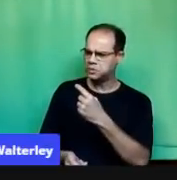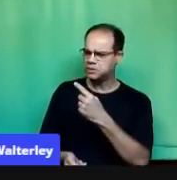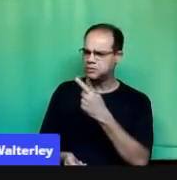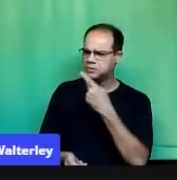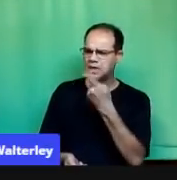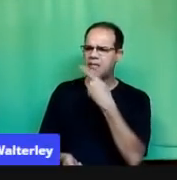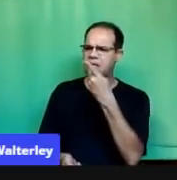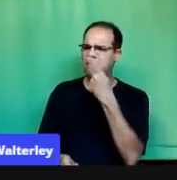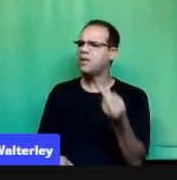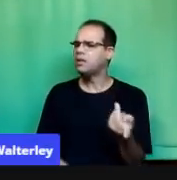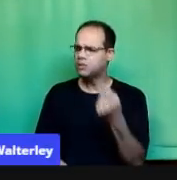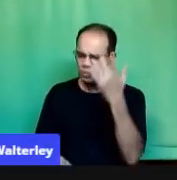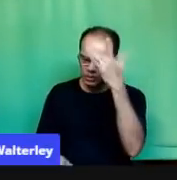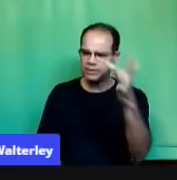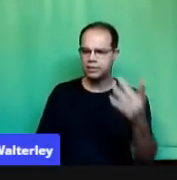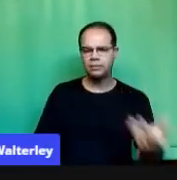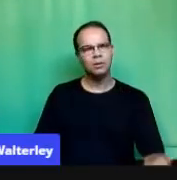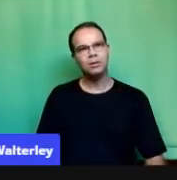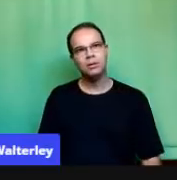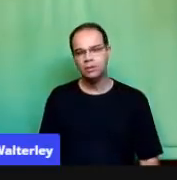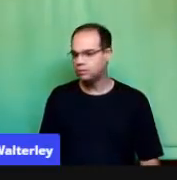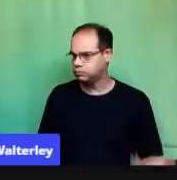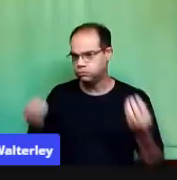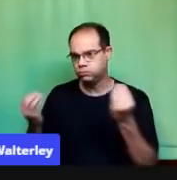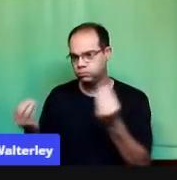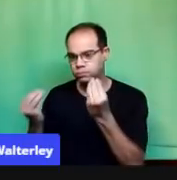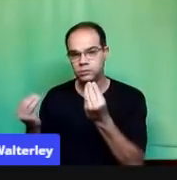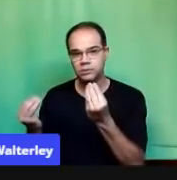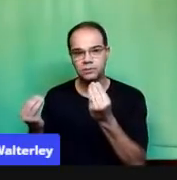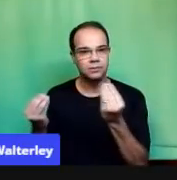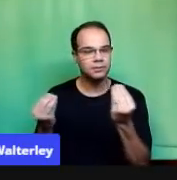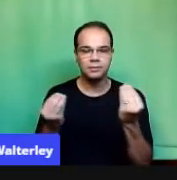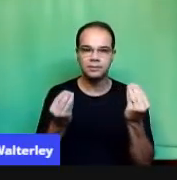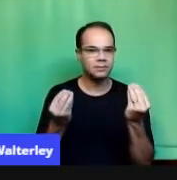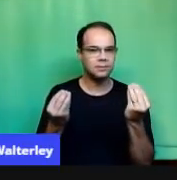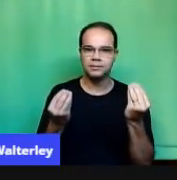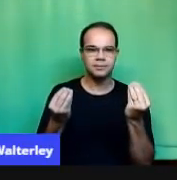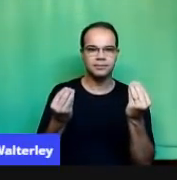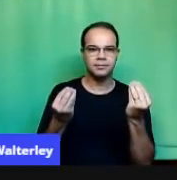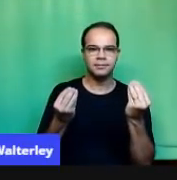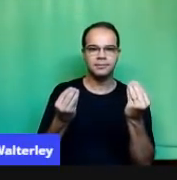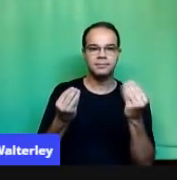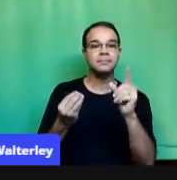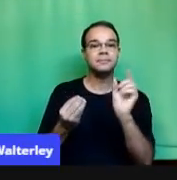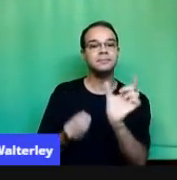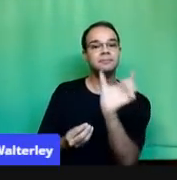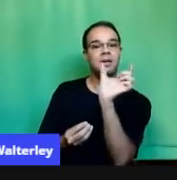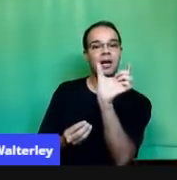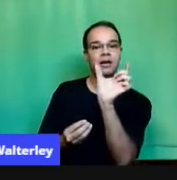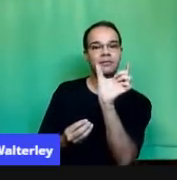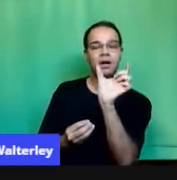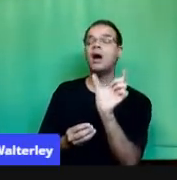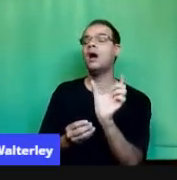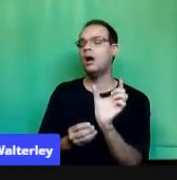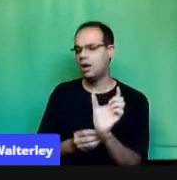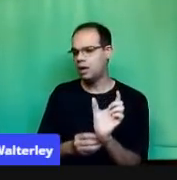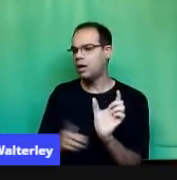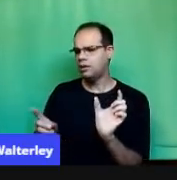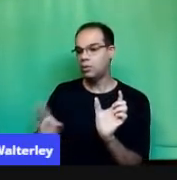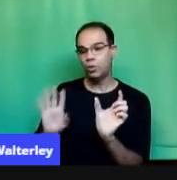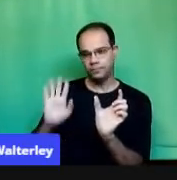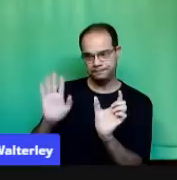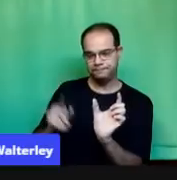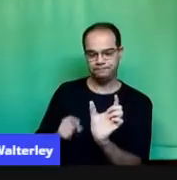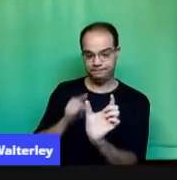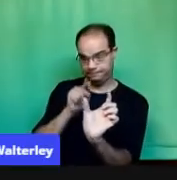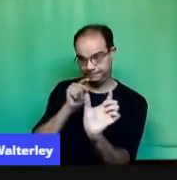falando errado, mas nós vamos fazer ela descobrir o significado dessa palavra, nós vamos mostrar um objeto